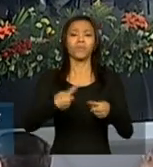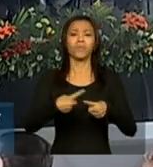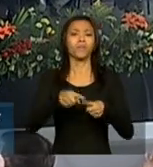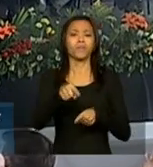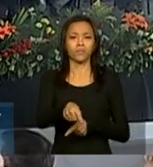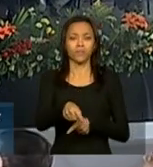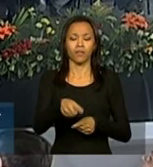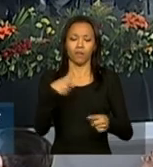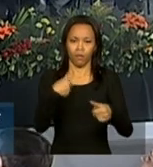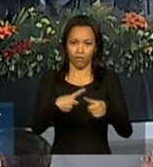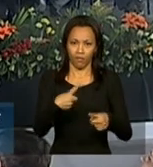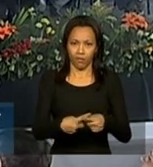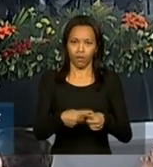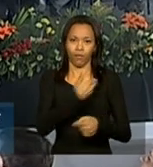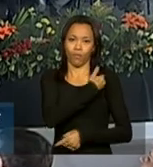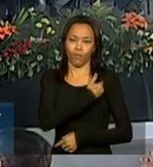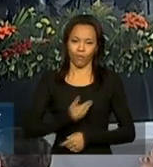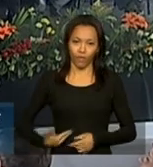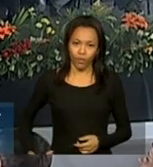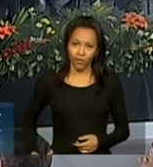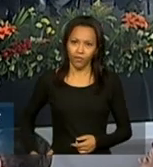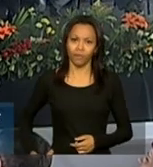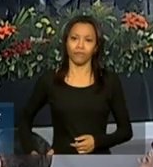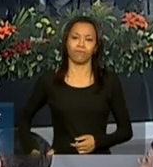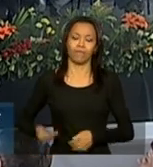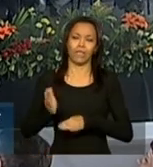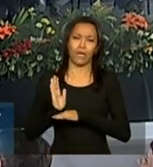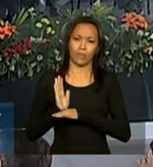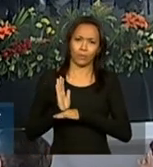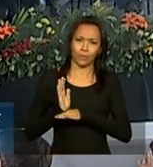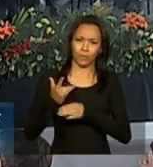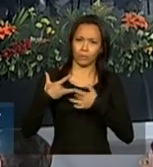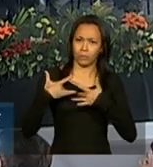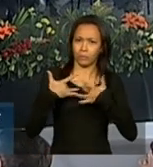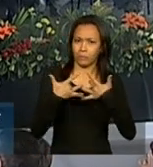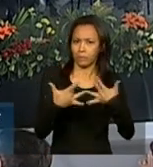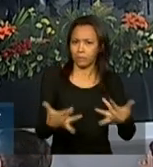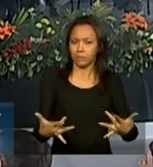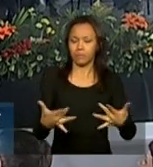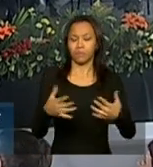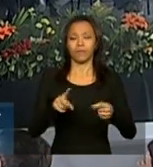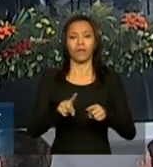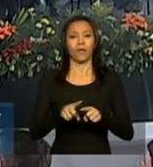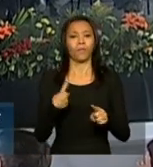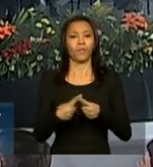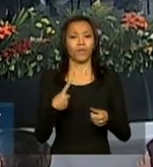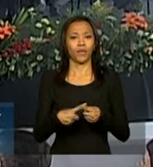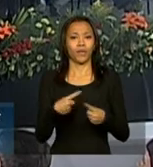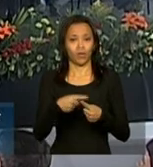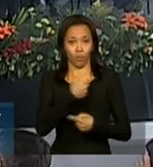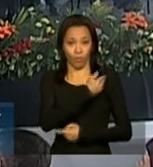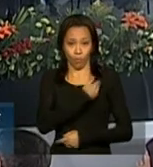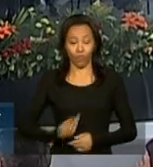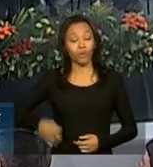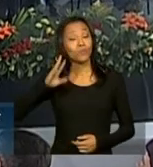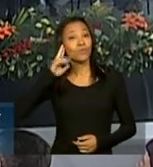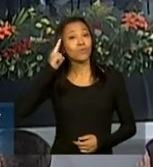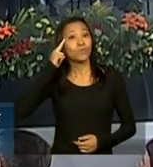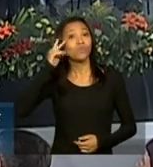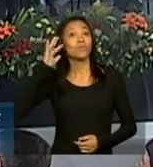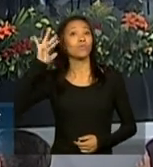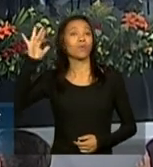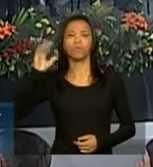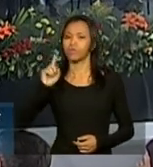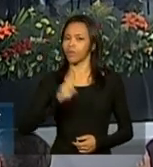Porque o governo é generoso, porque o governo sonhou com isso e fez? Não, é porque